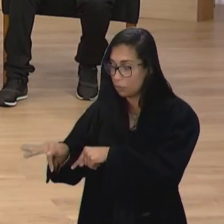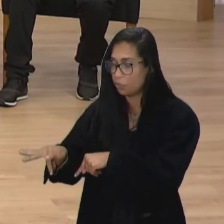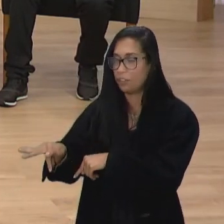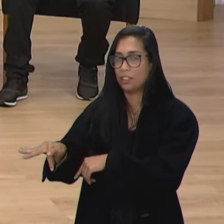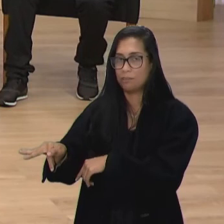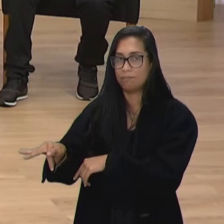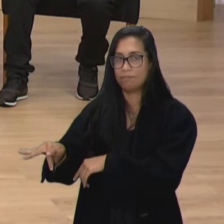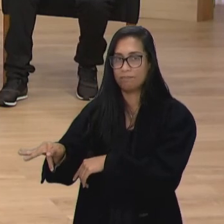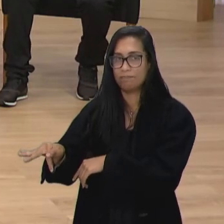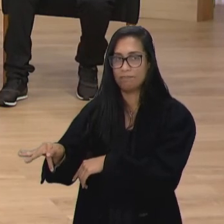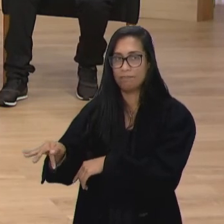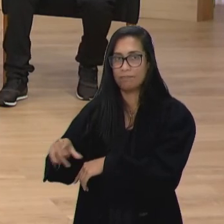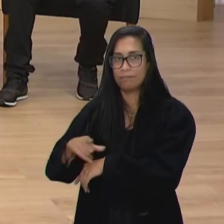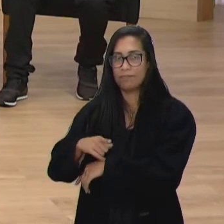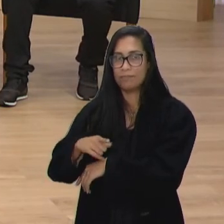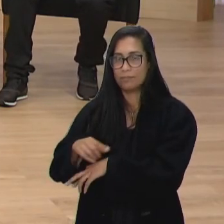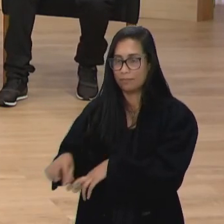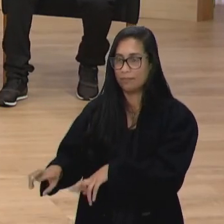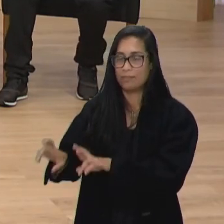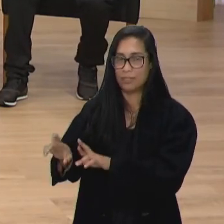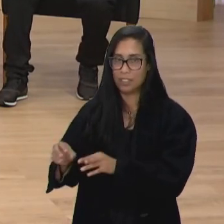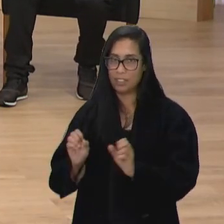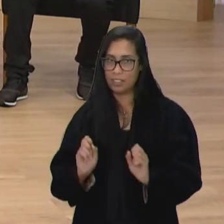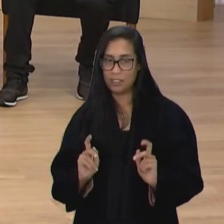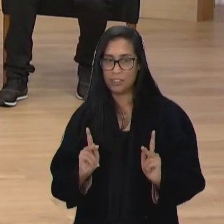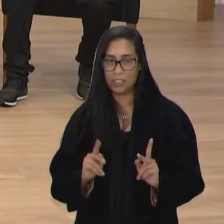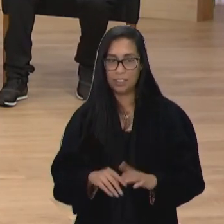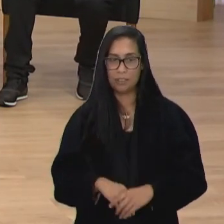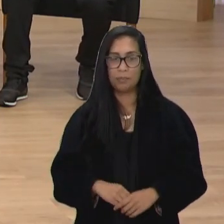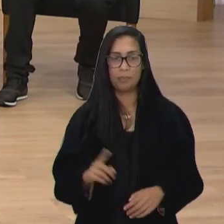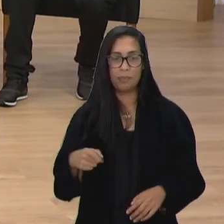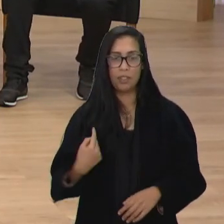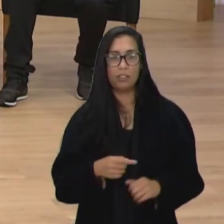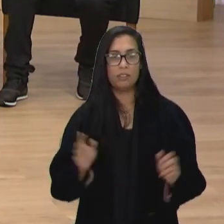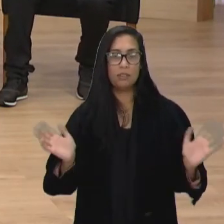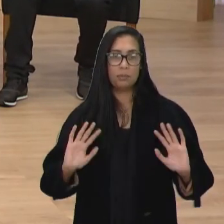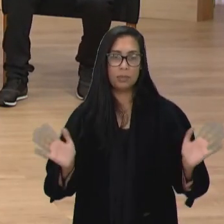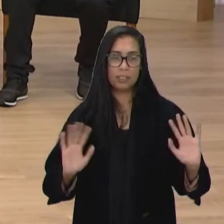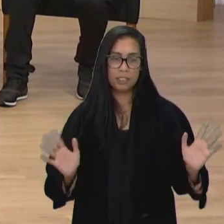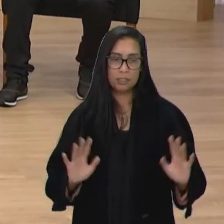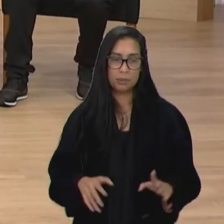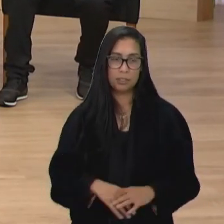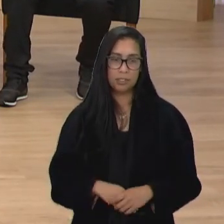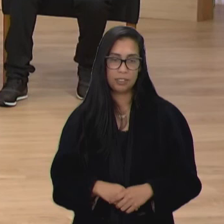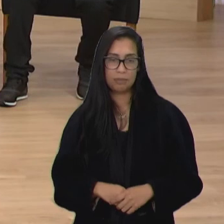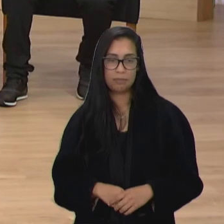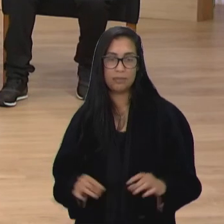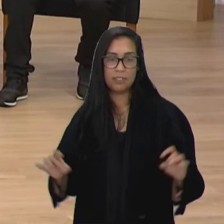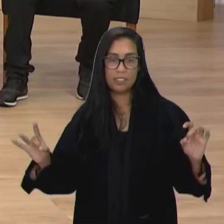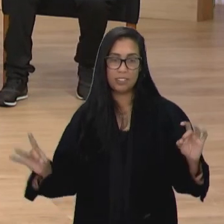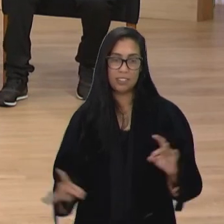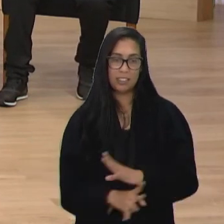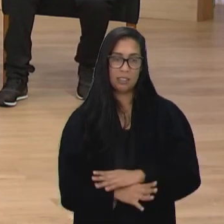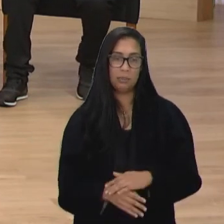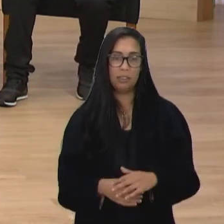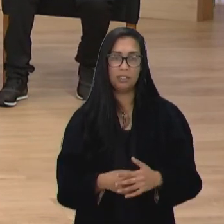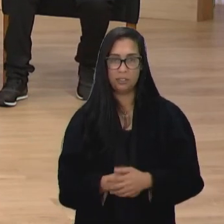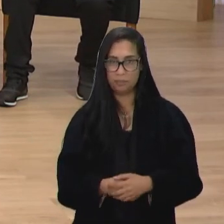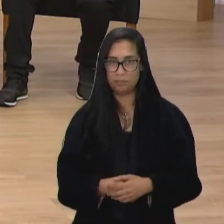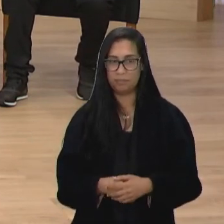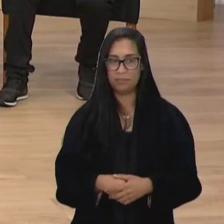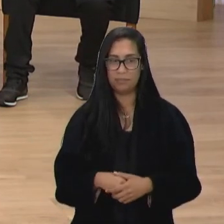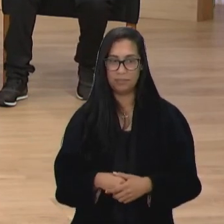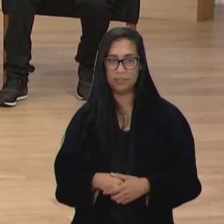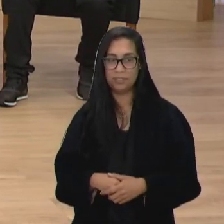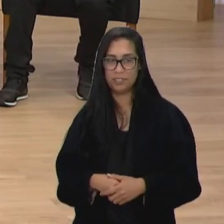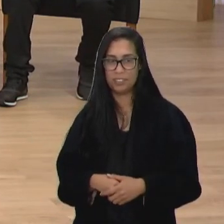E aí a gente vai se despedindo falando que essa jornada aqui acabou. A de vocês não, porque eu quero saber o final da história, tá?